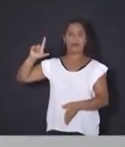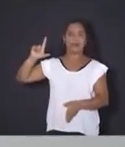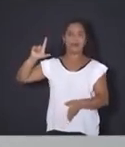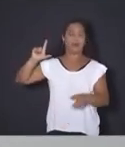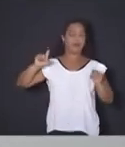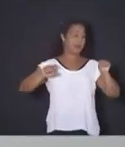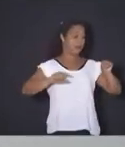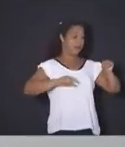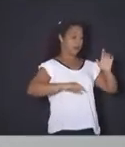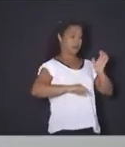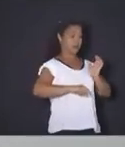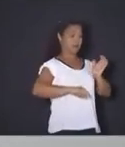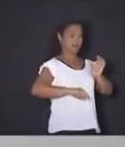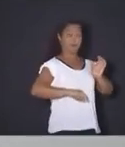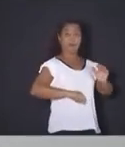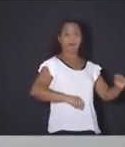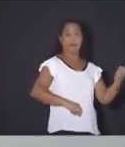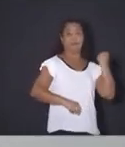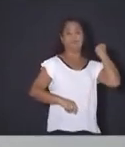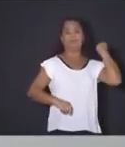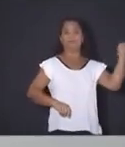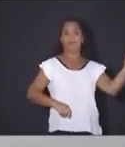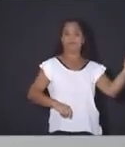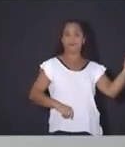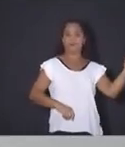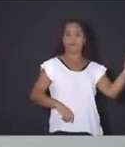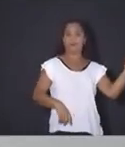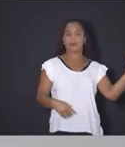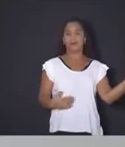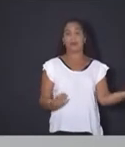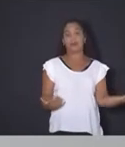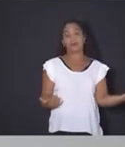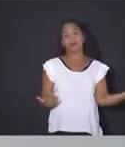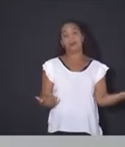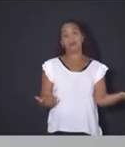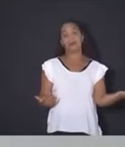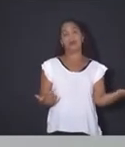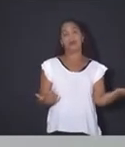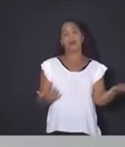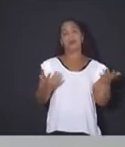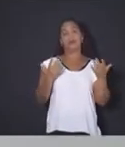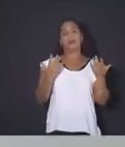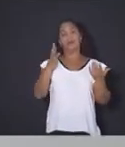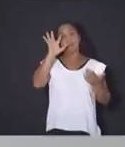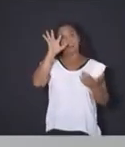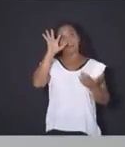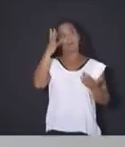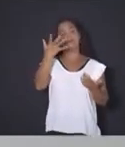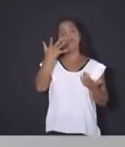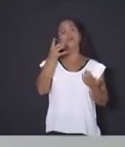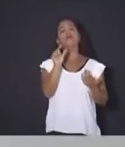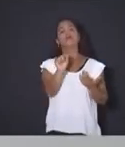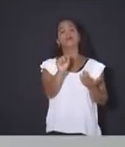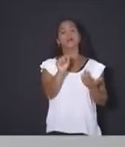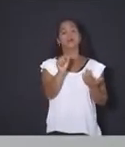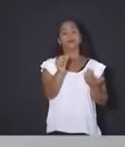intensificaram um elemento para isso é a inculcação